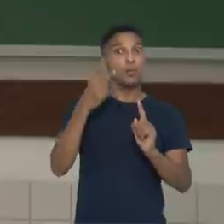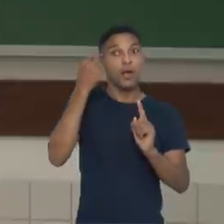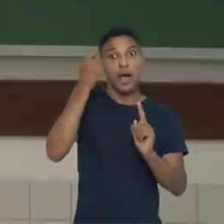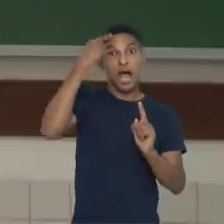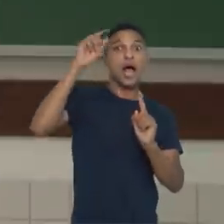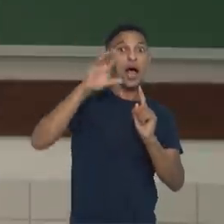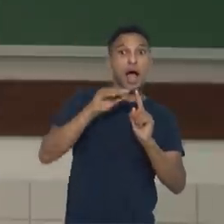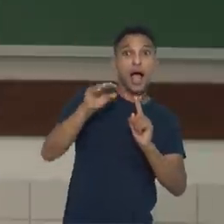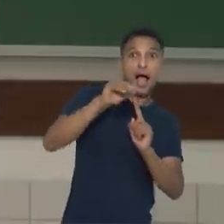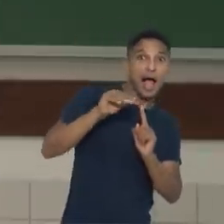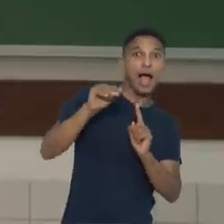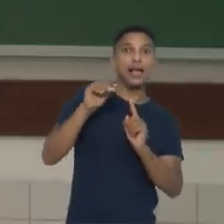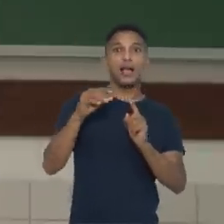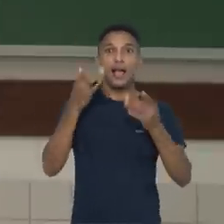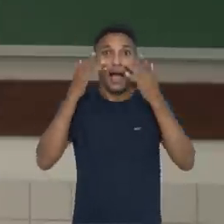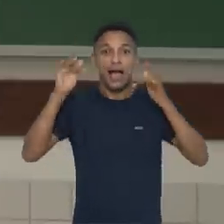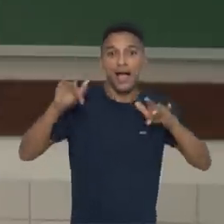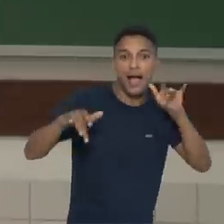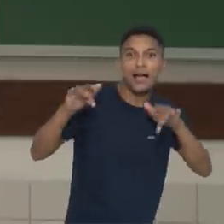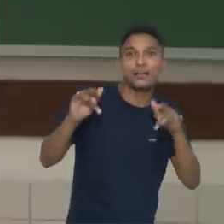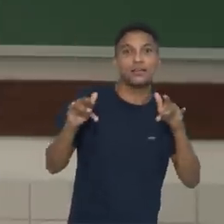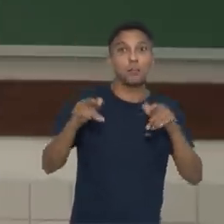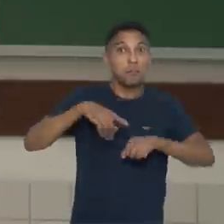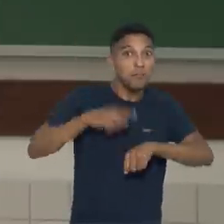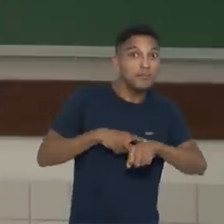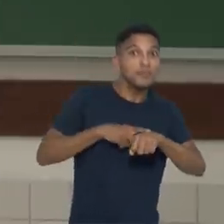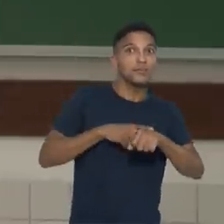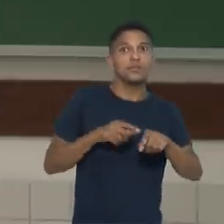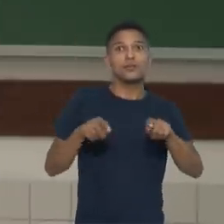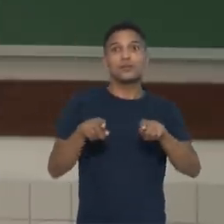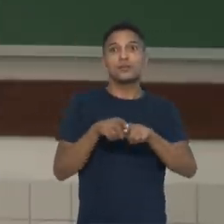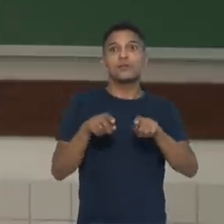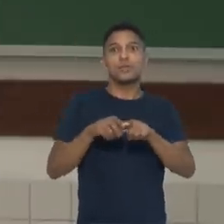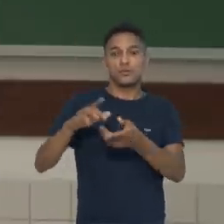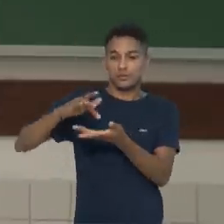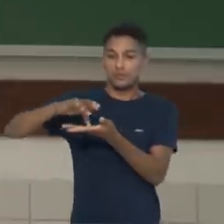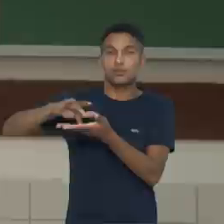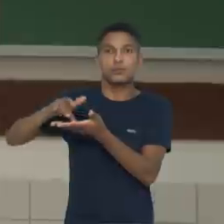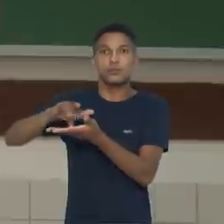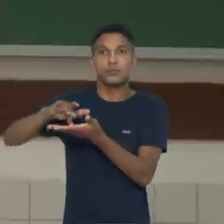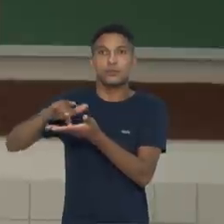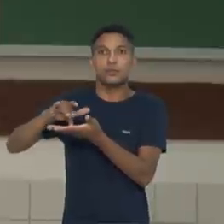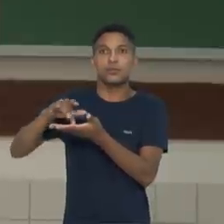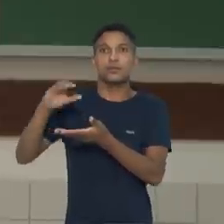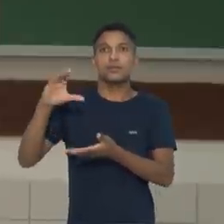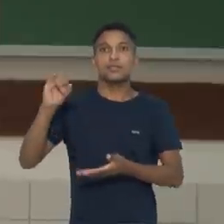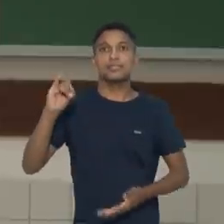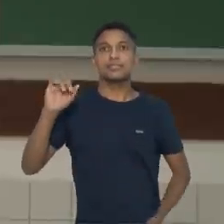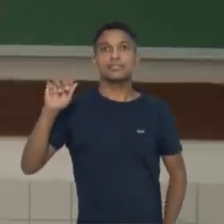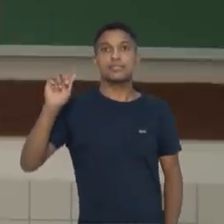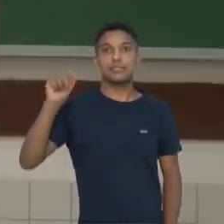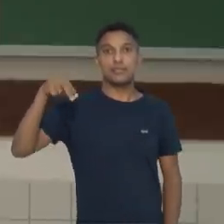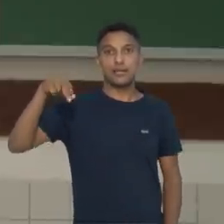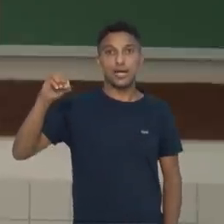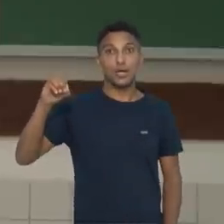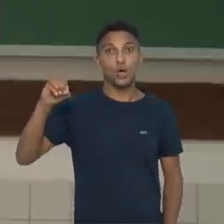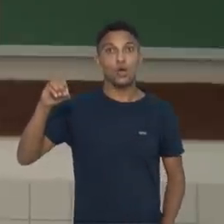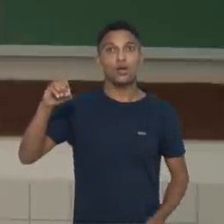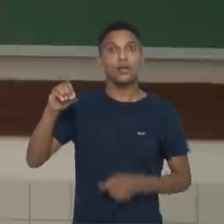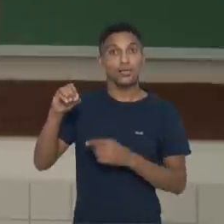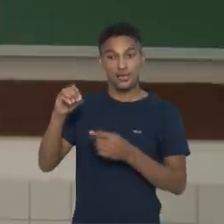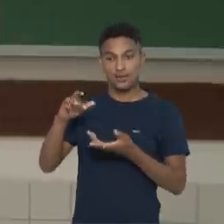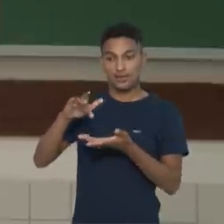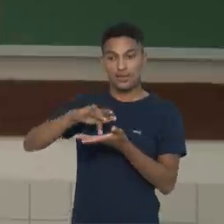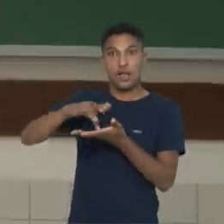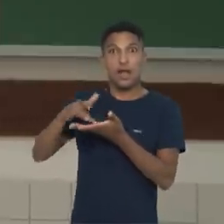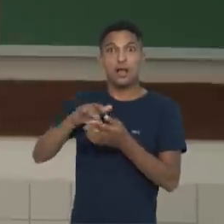o roteiro, e tanto também pela arte dos ciganos, né, que se apresentavam domando animais, né,